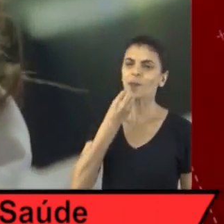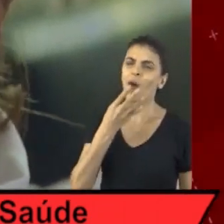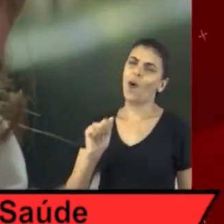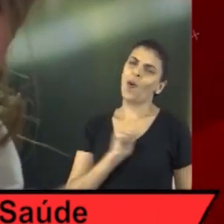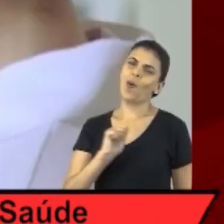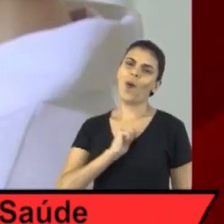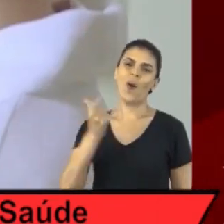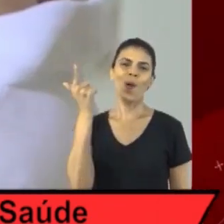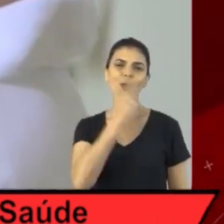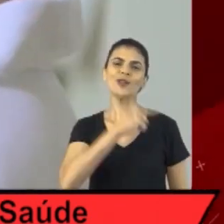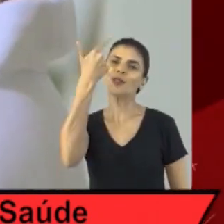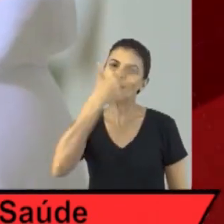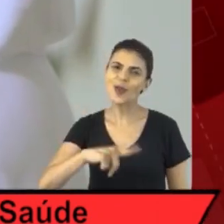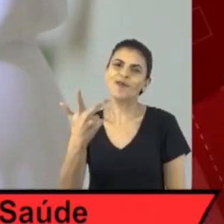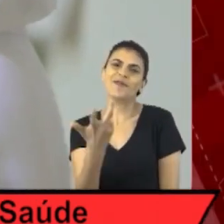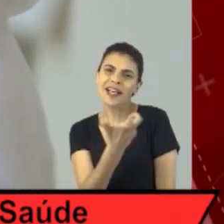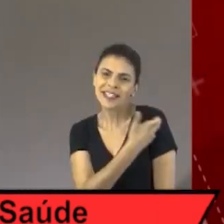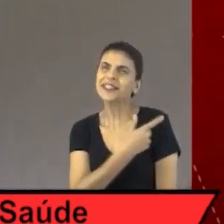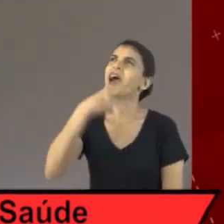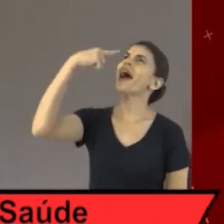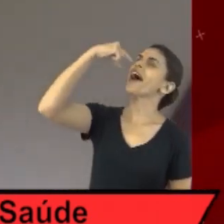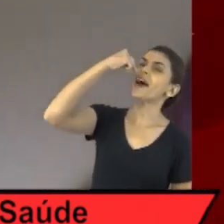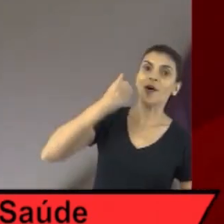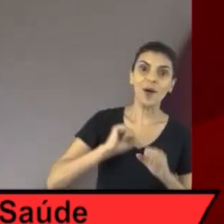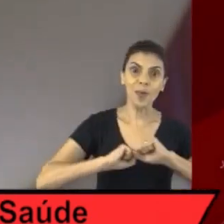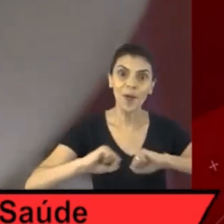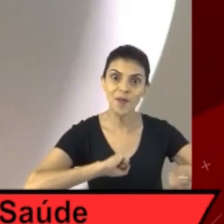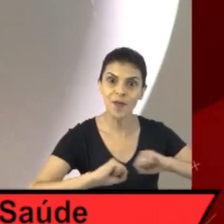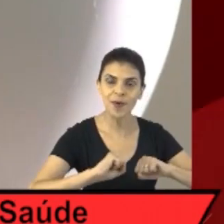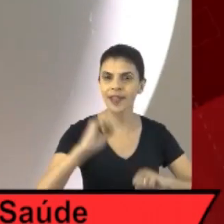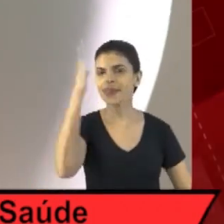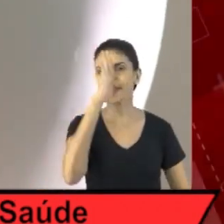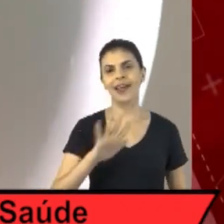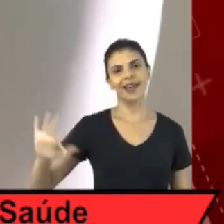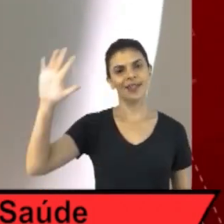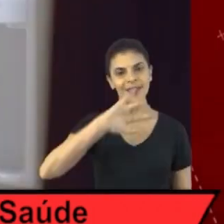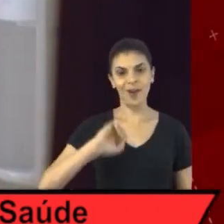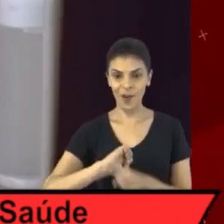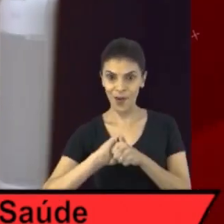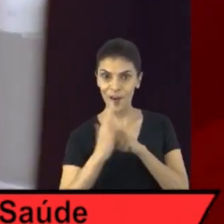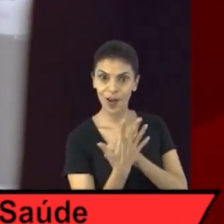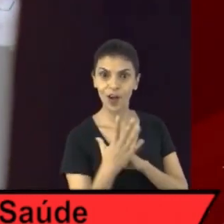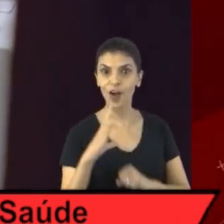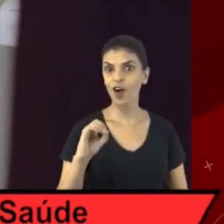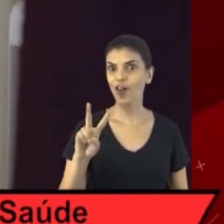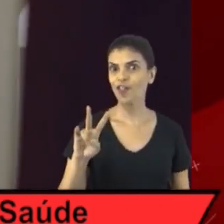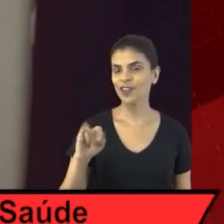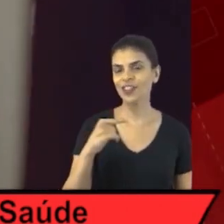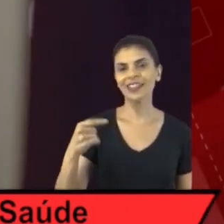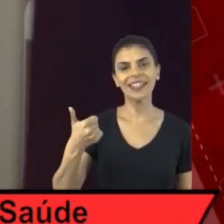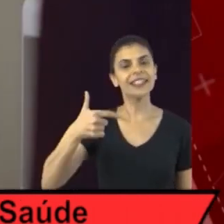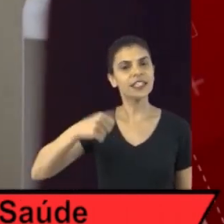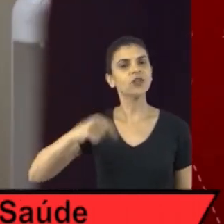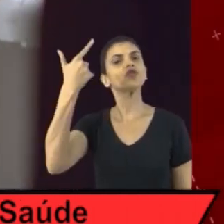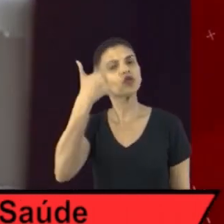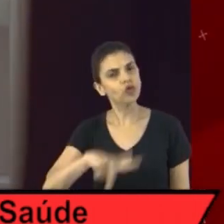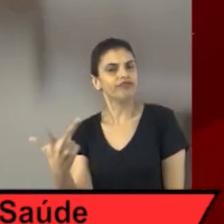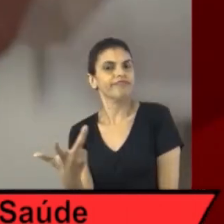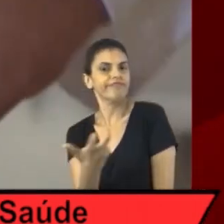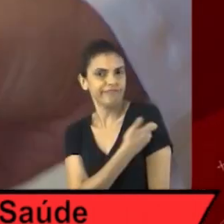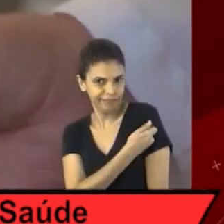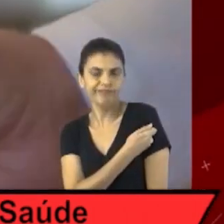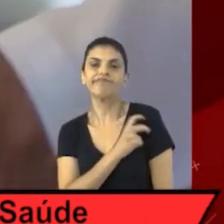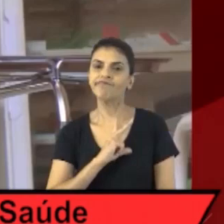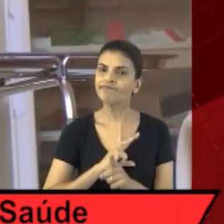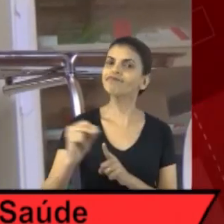volta para reconstruir a vacinação do Brasil. E para dar início ao movimento nacional pela vacinação, vai começar a dose de reforço bivalente